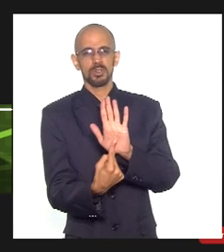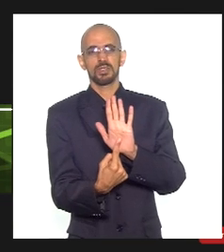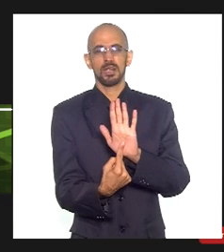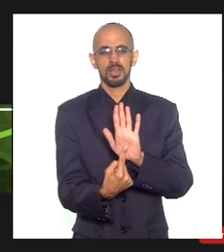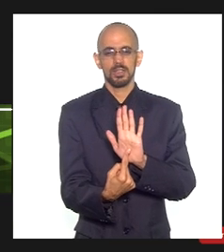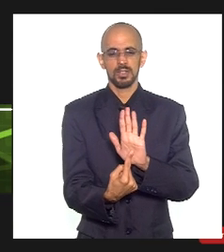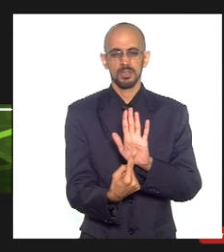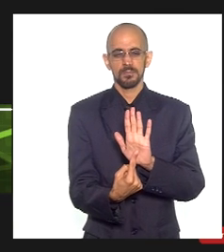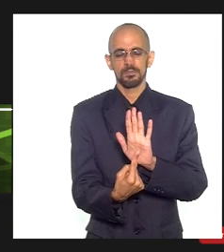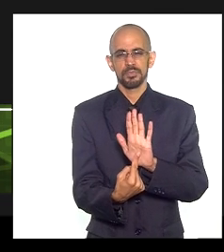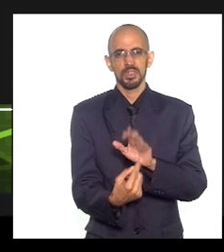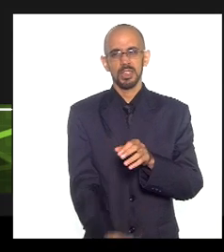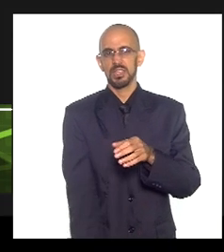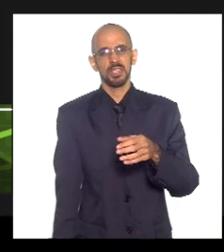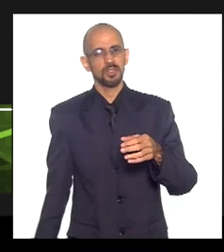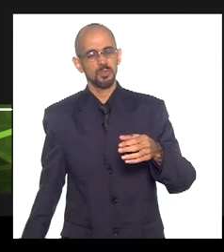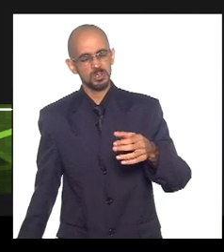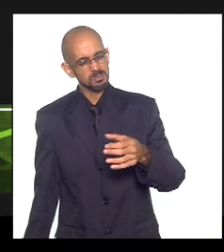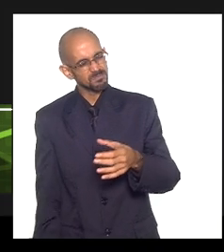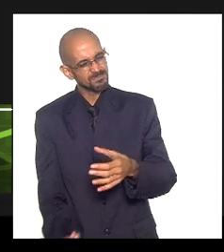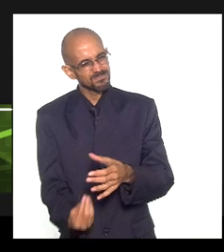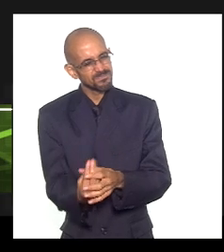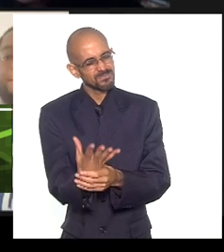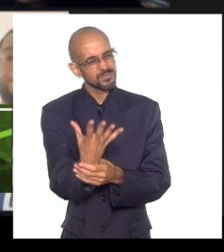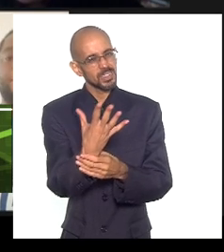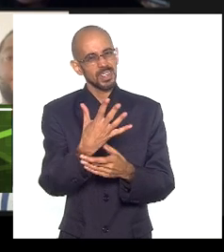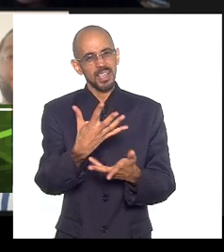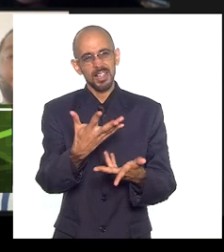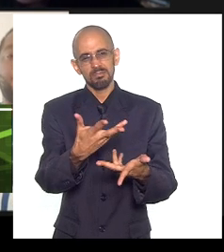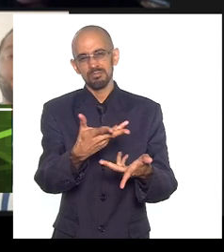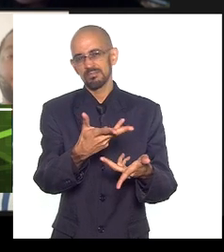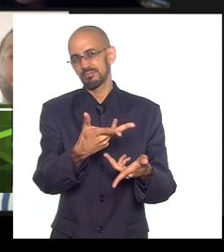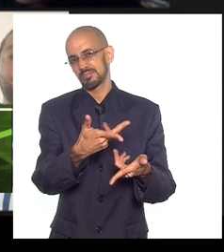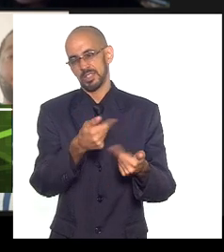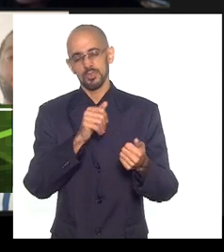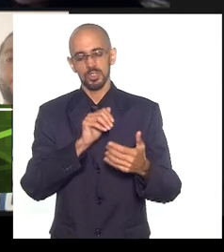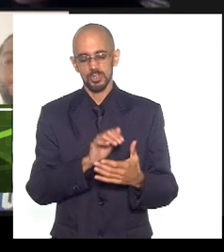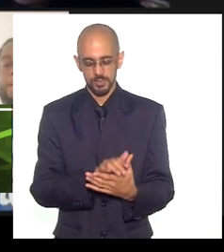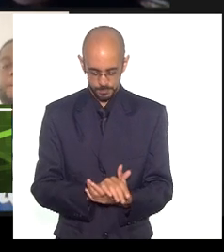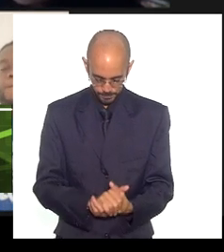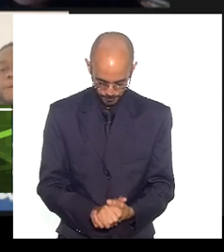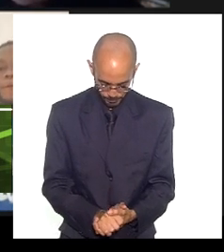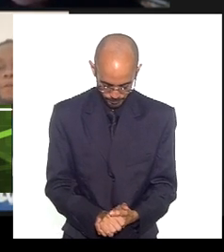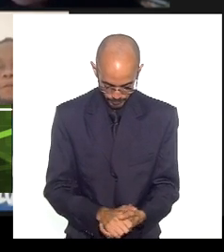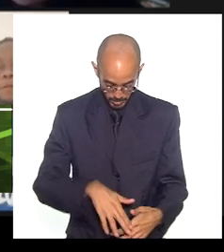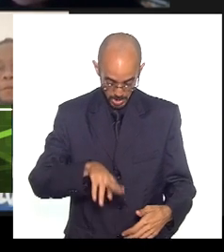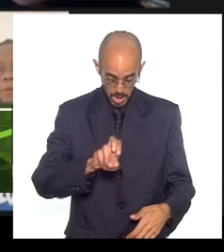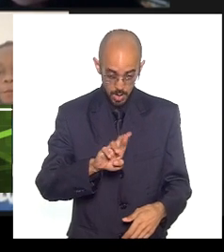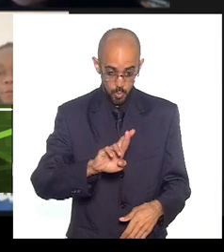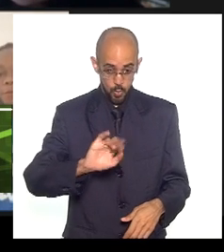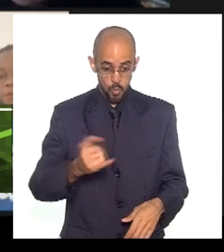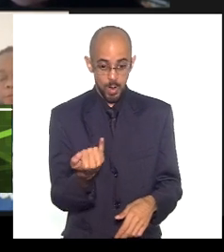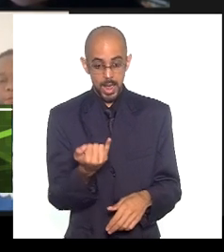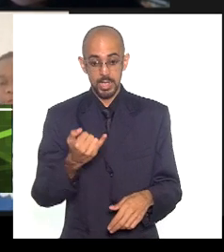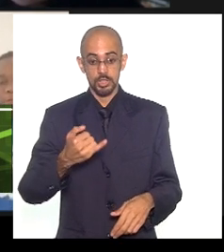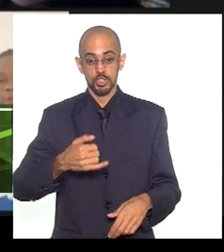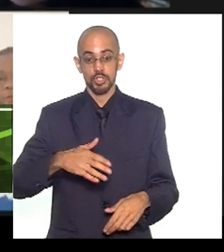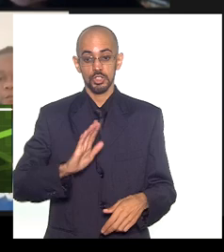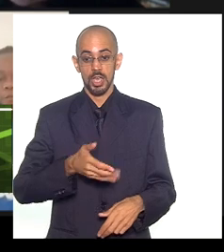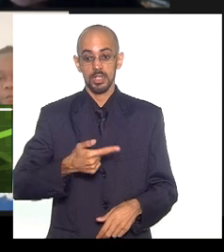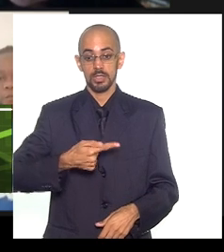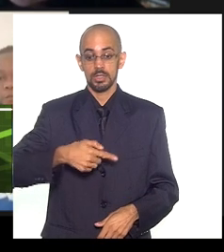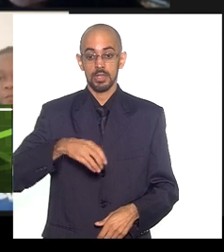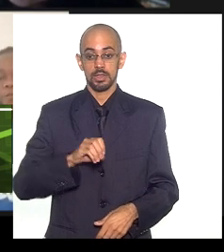e que floresceu de uma forma maravilhosa. Então, a UERJ nos seus 70 anos, como disse o